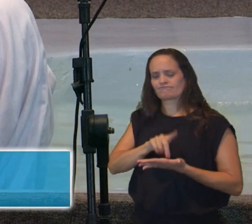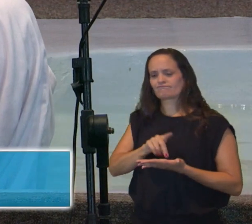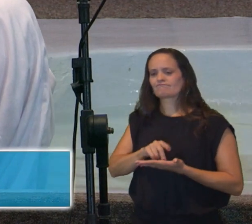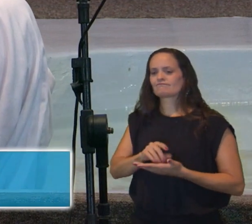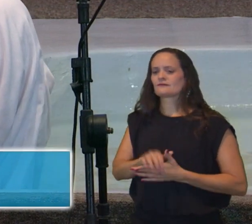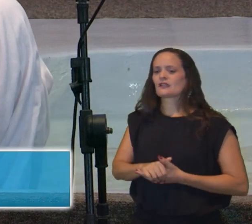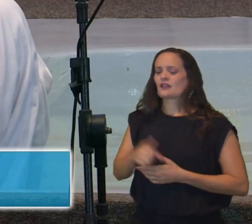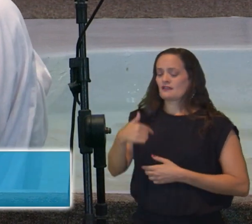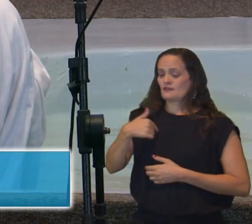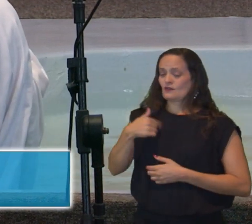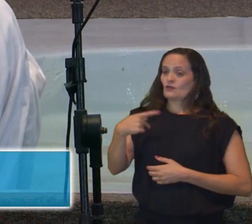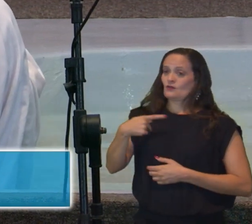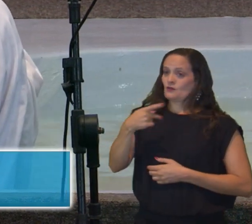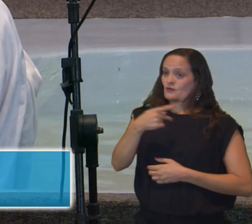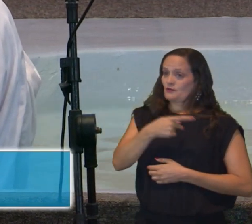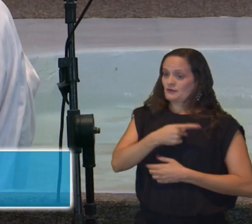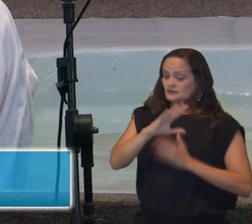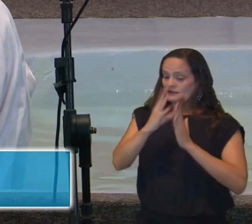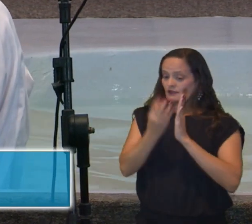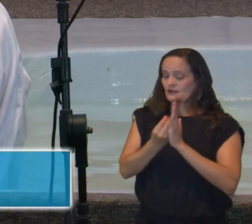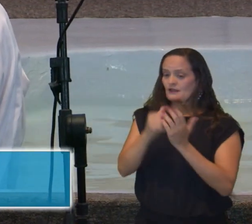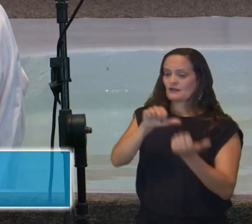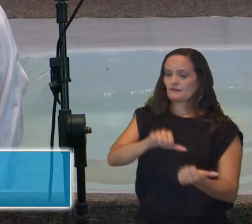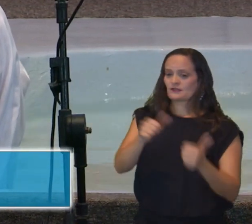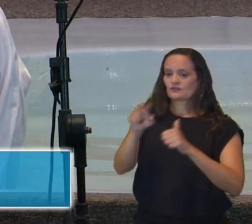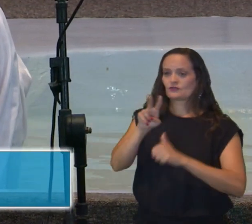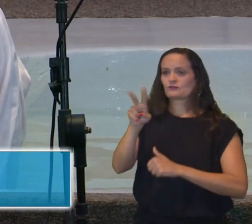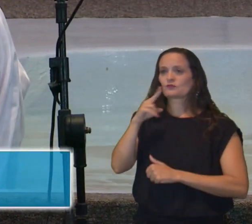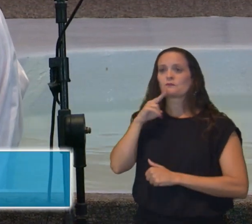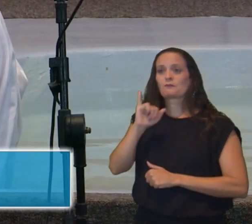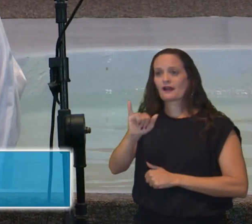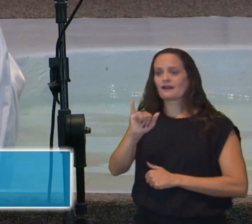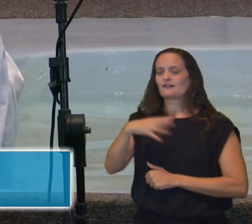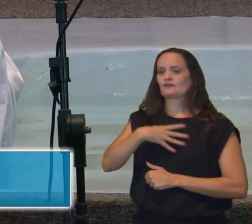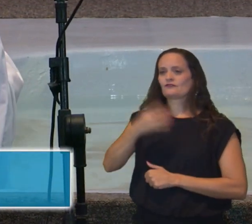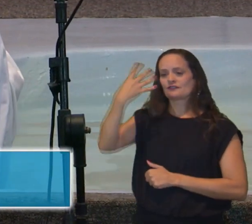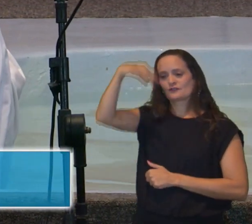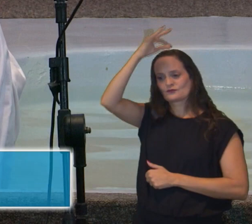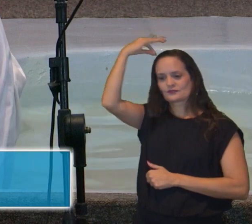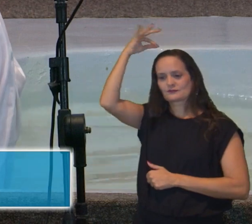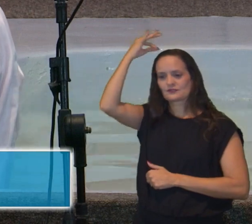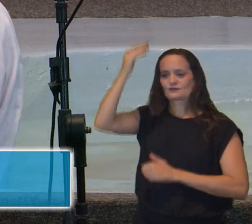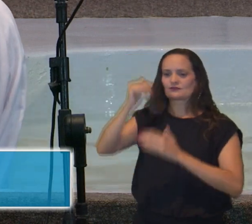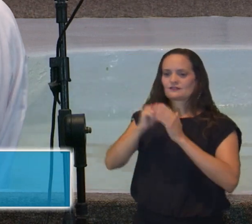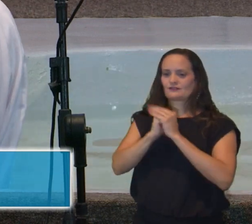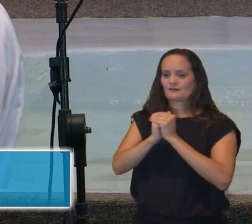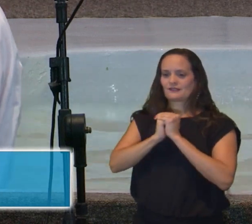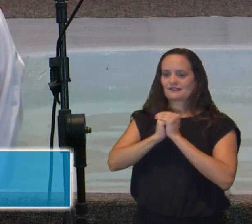como ministro do Evangelho, batizo em nome do Pai, do Filho e do Espírito Santo. Amém.